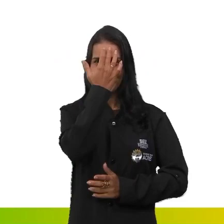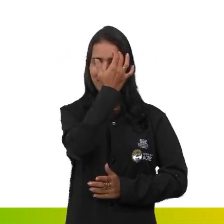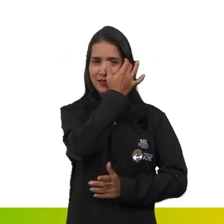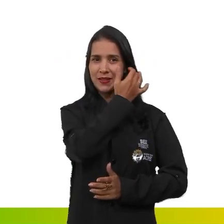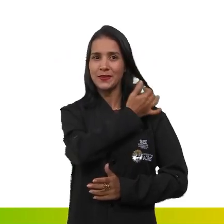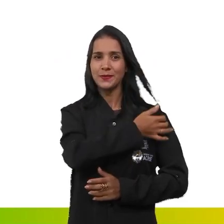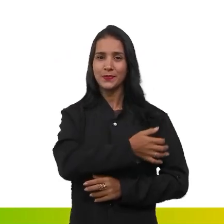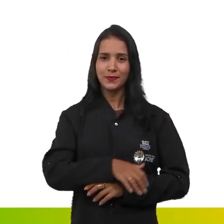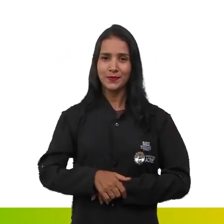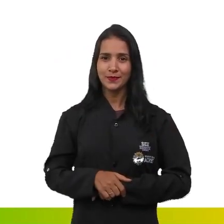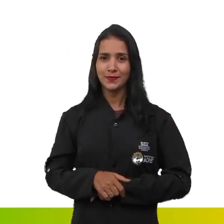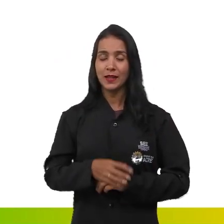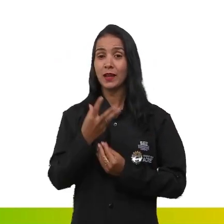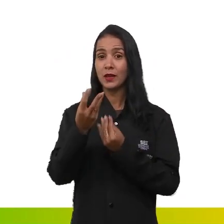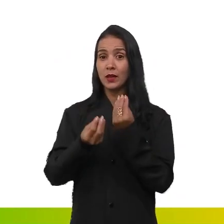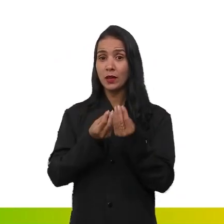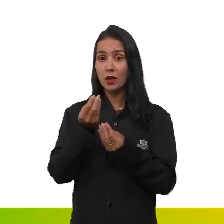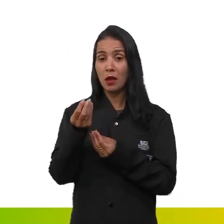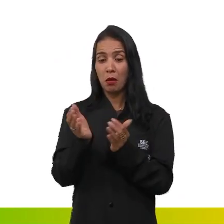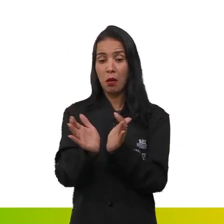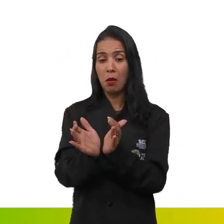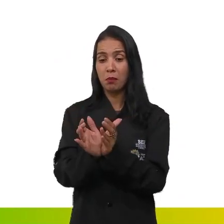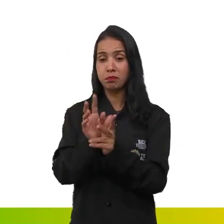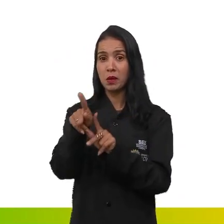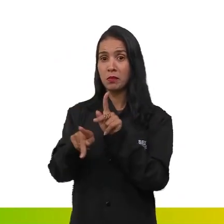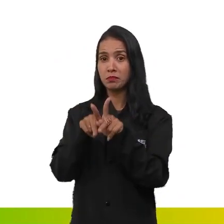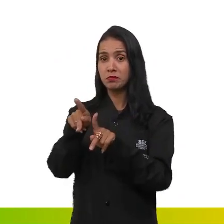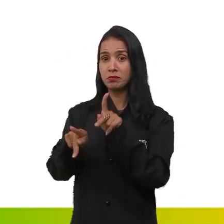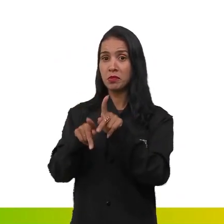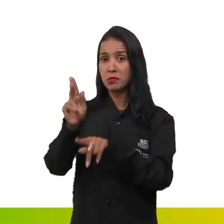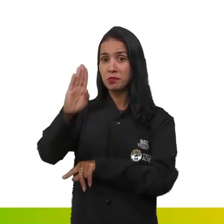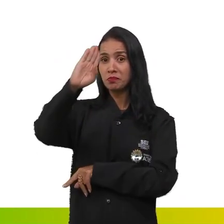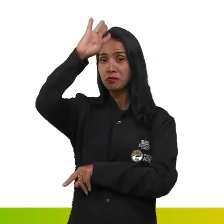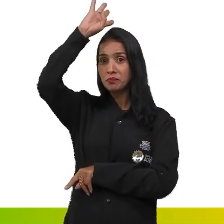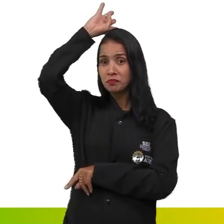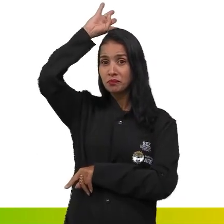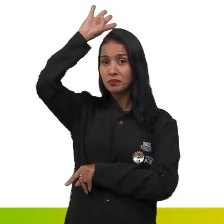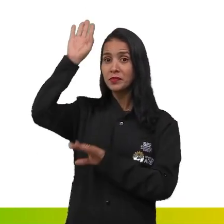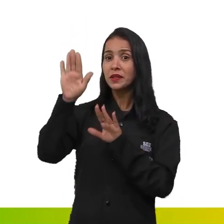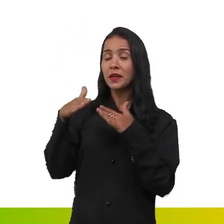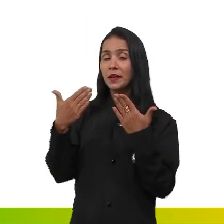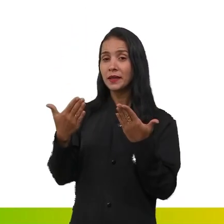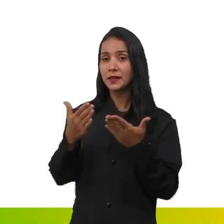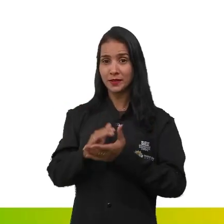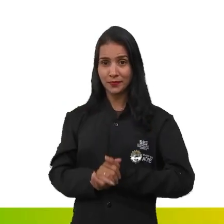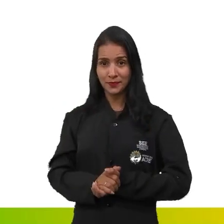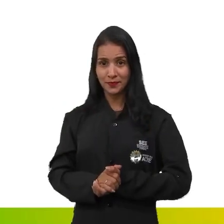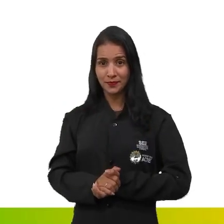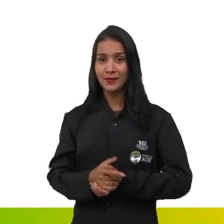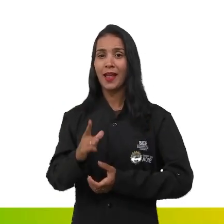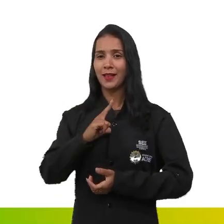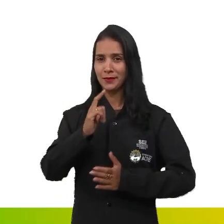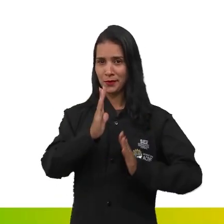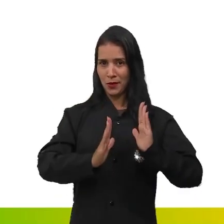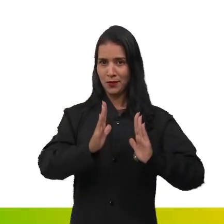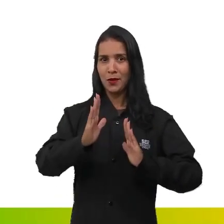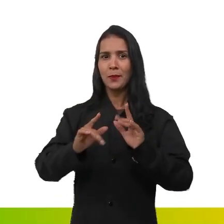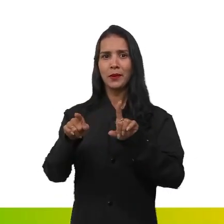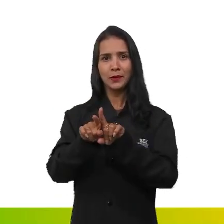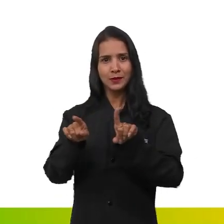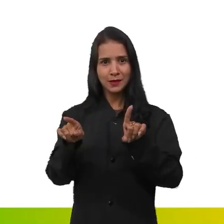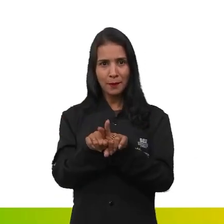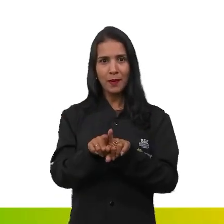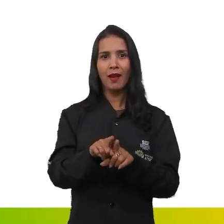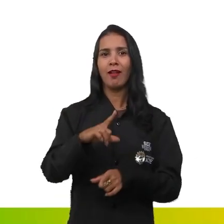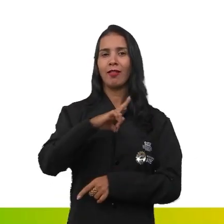E a civilização romana? A civilização romana, ela também teve seus períodos, viu? A